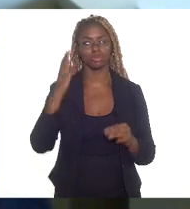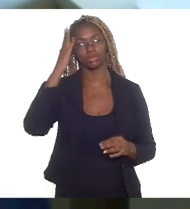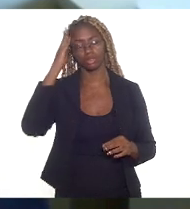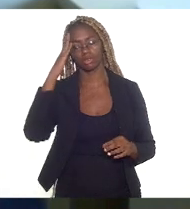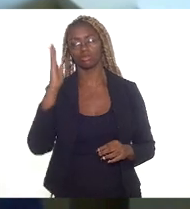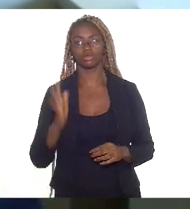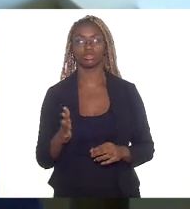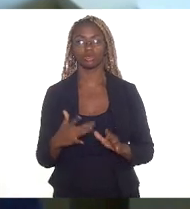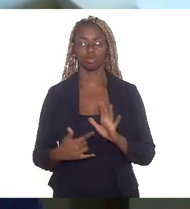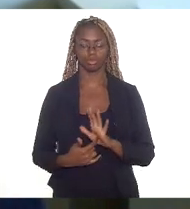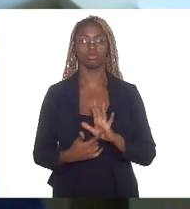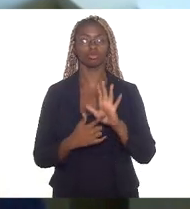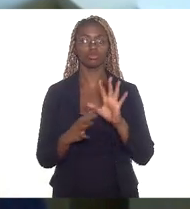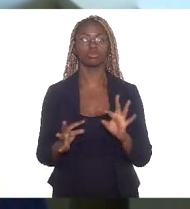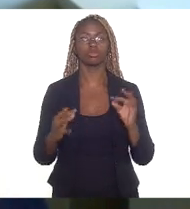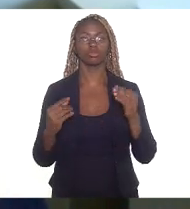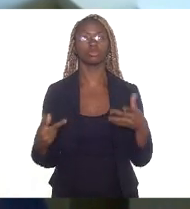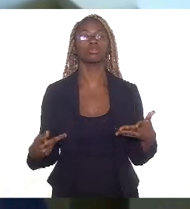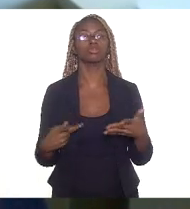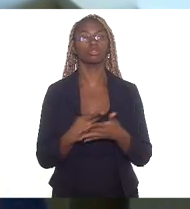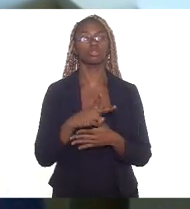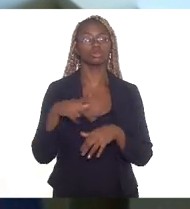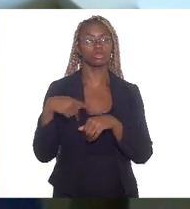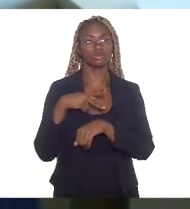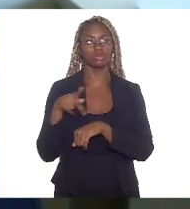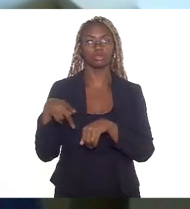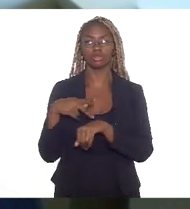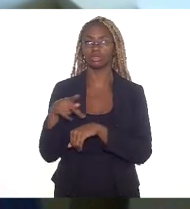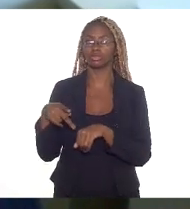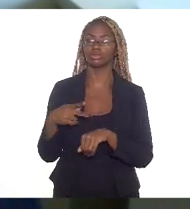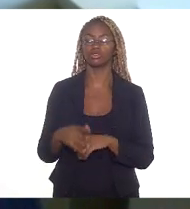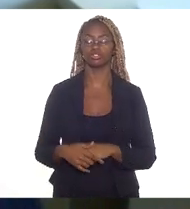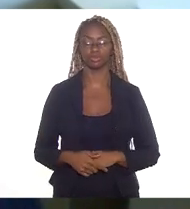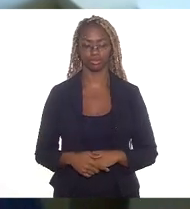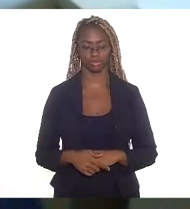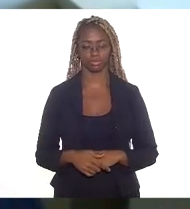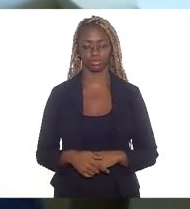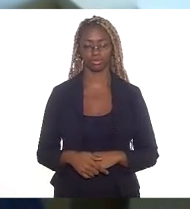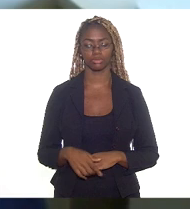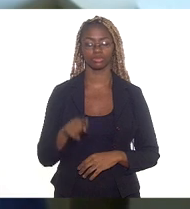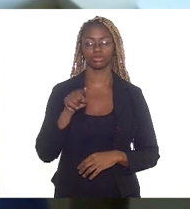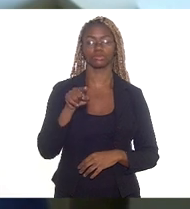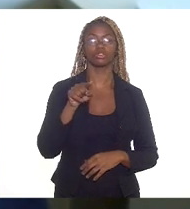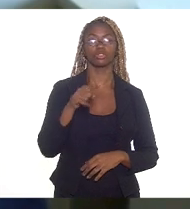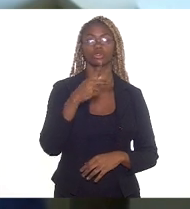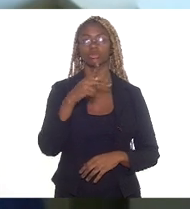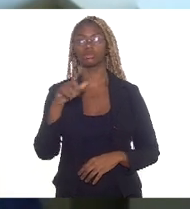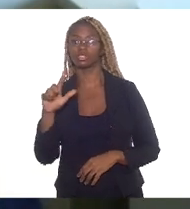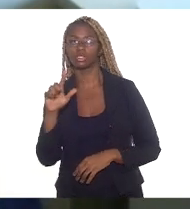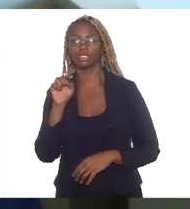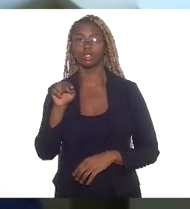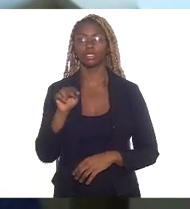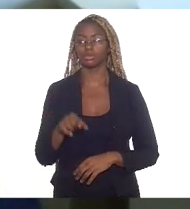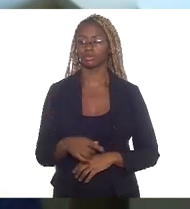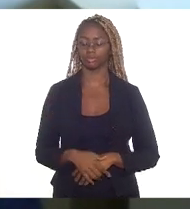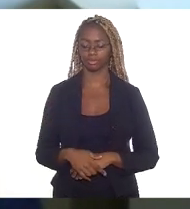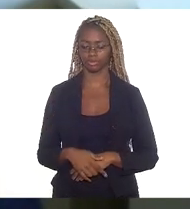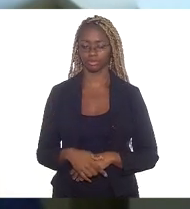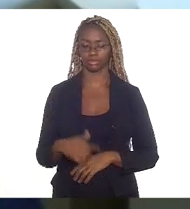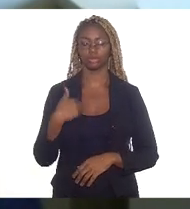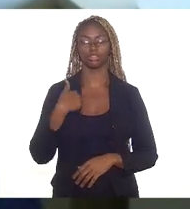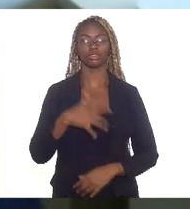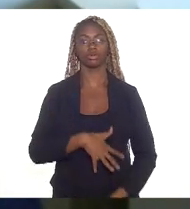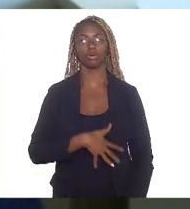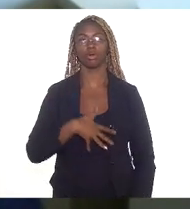de tudo que tem acontecido no nosso país. Esse projeto de lei, senhor presidente, que eu tive a